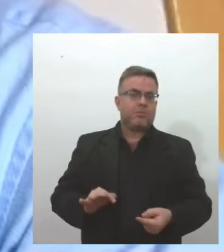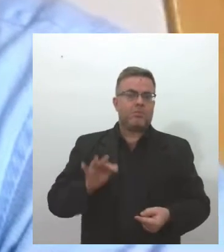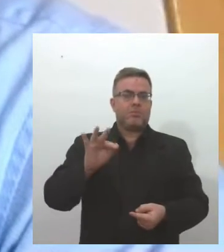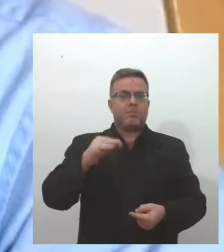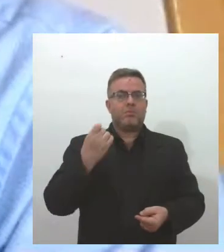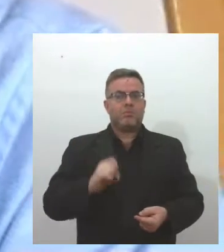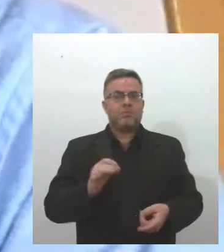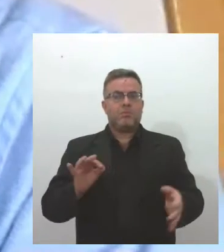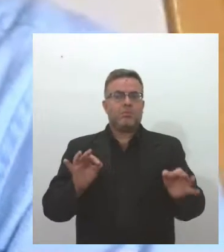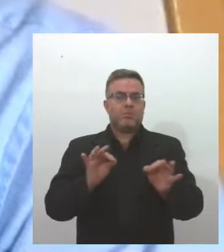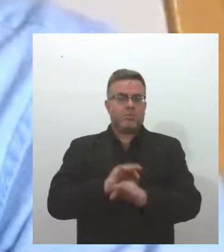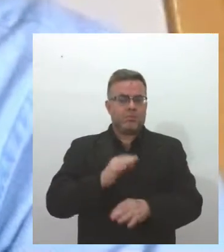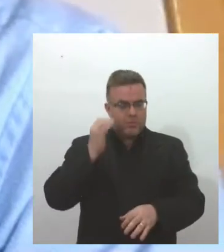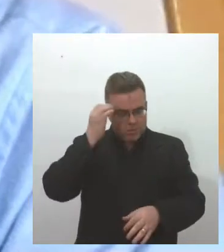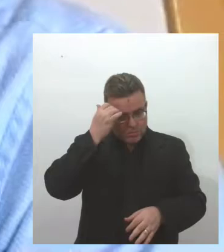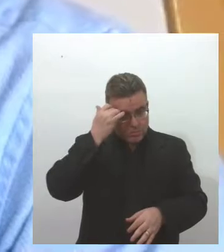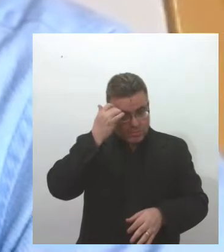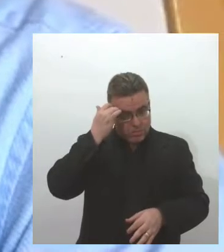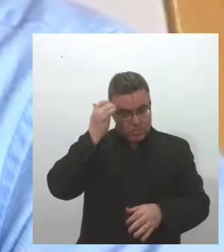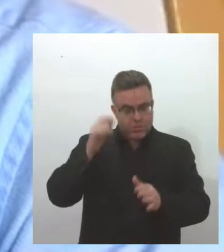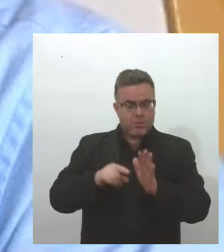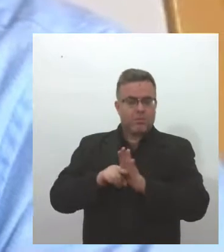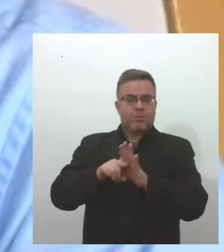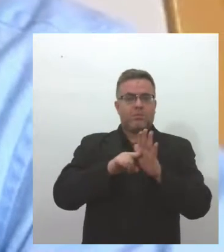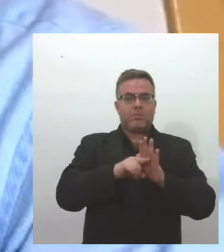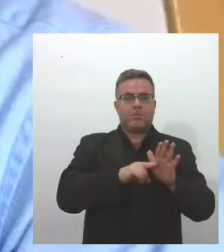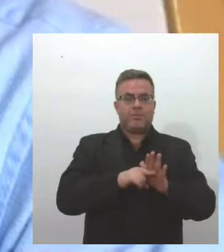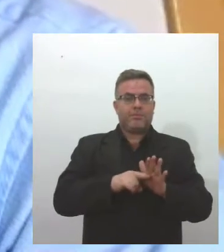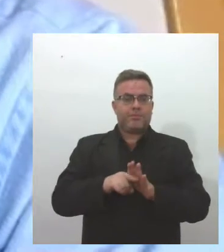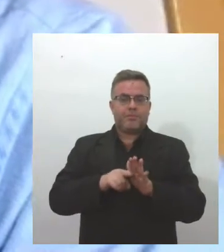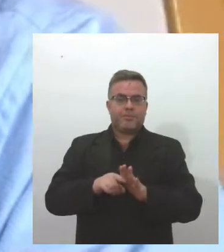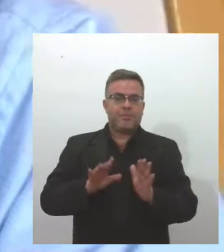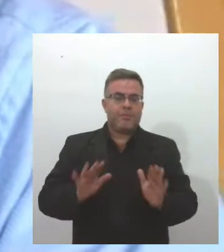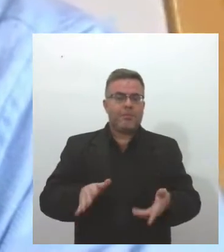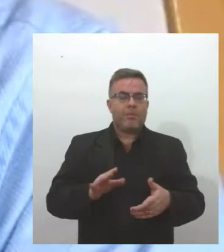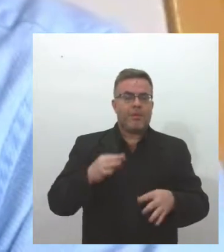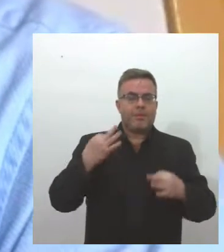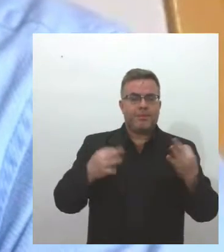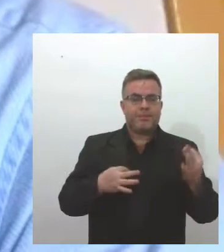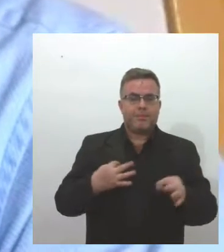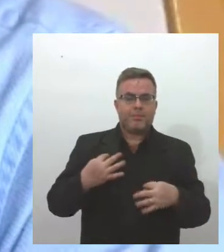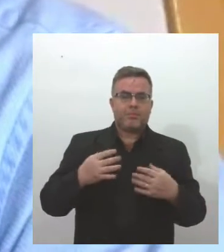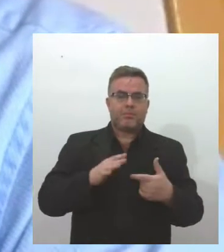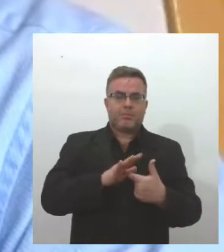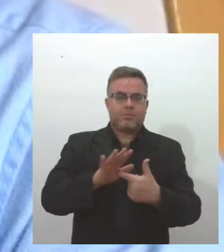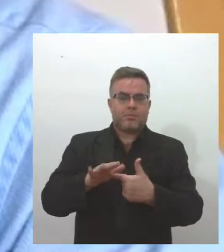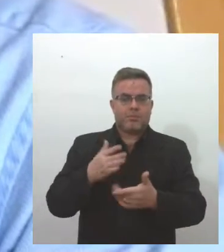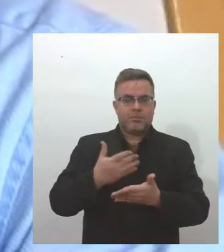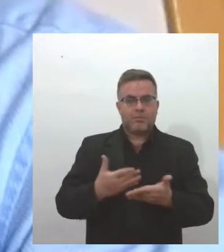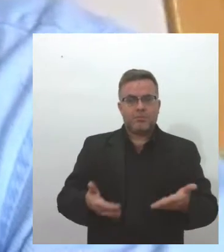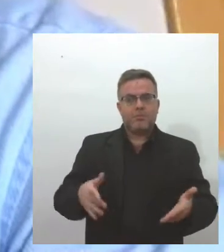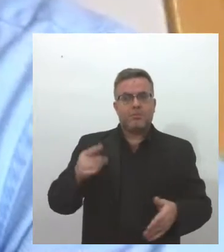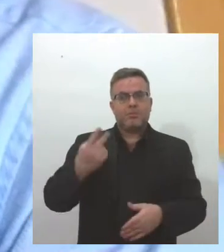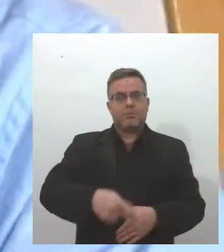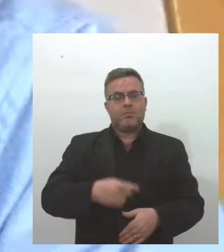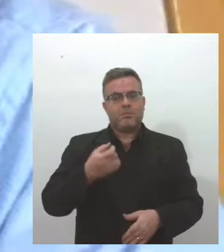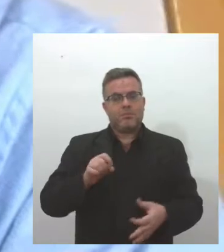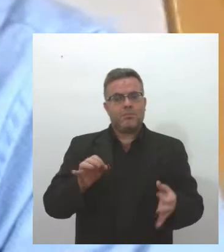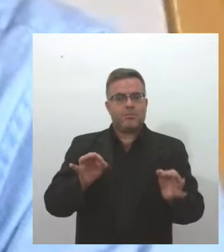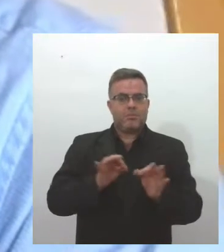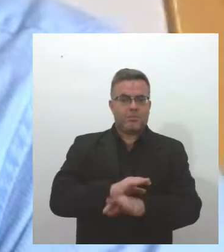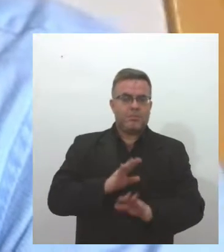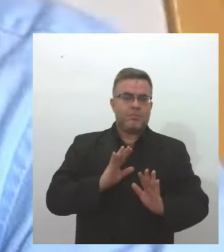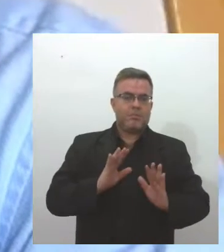Eu tenho pesquisas que demonstram que 98% dos turistas que chegam aqui em Sergipe, eles saem